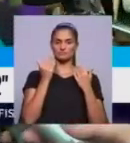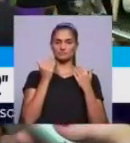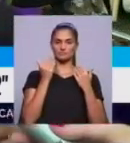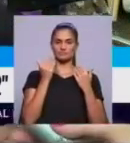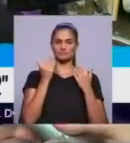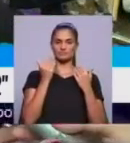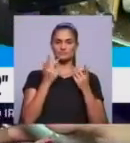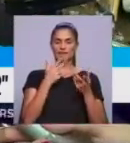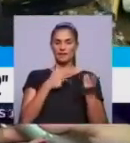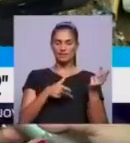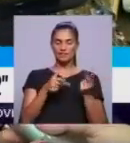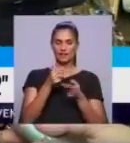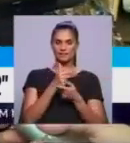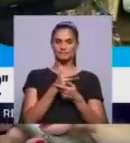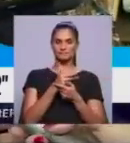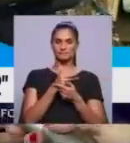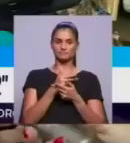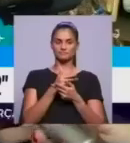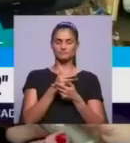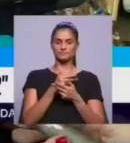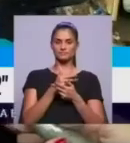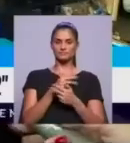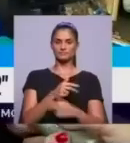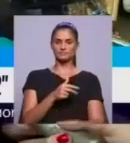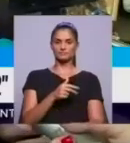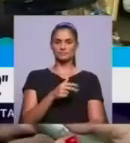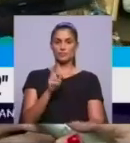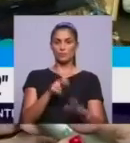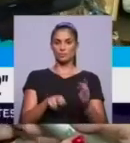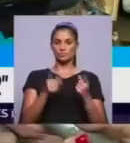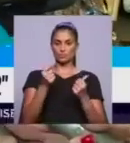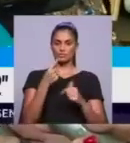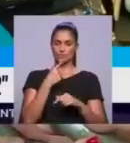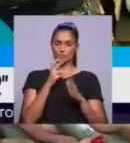a crítica que é feita é fácil